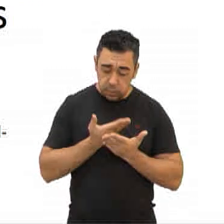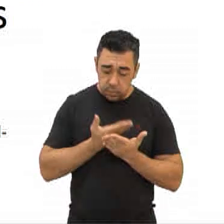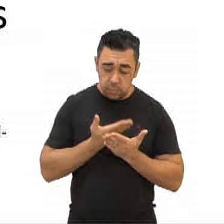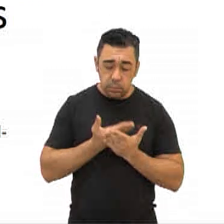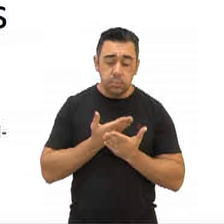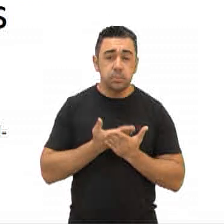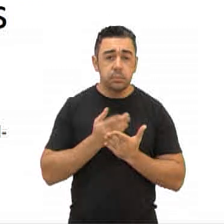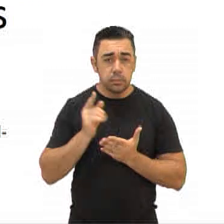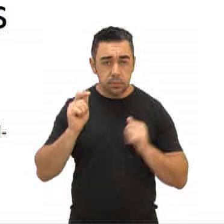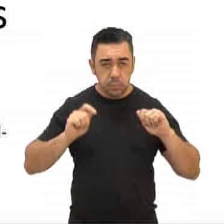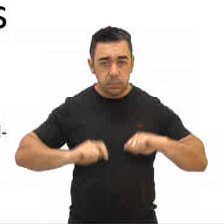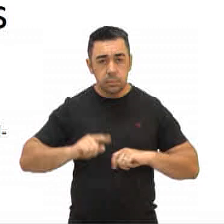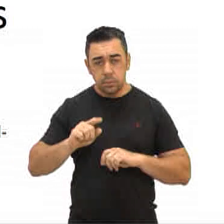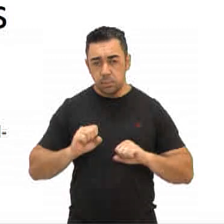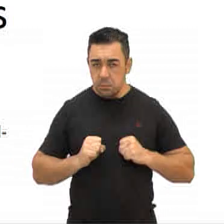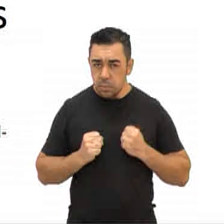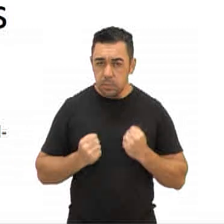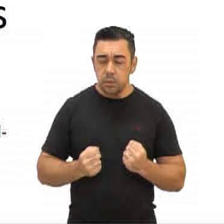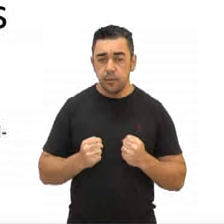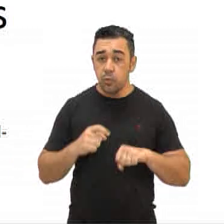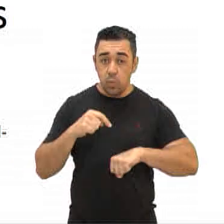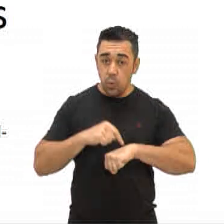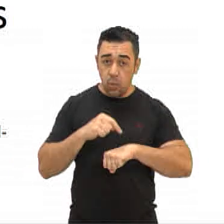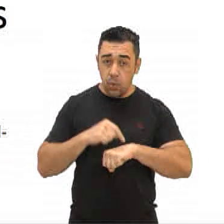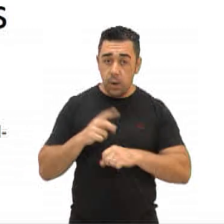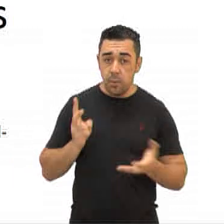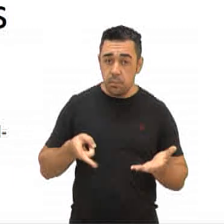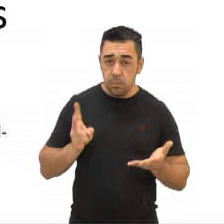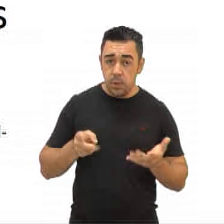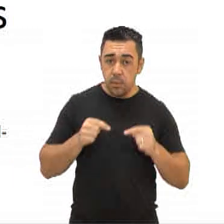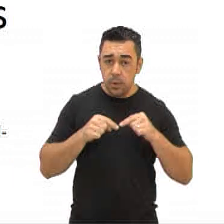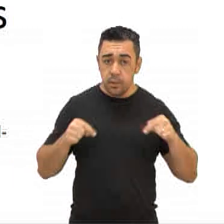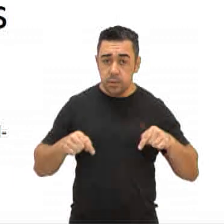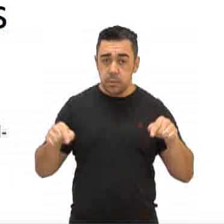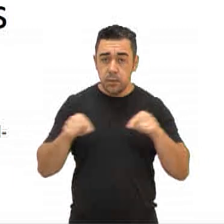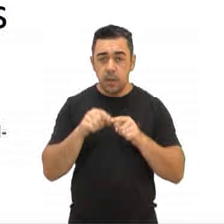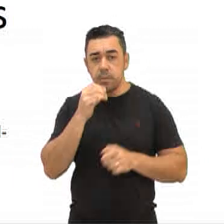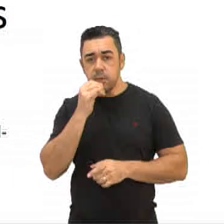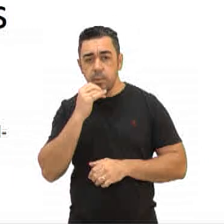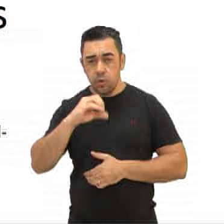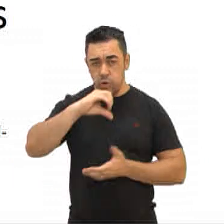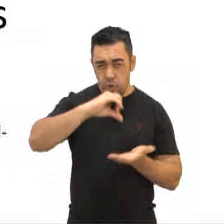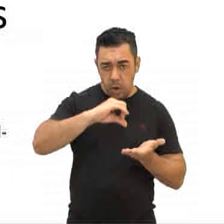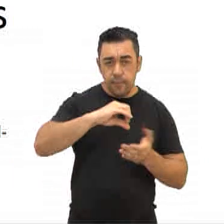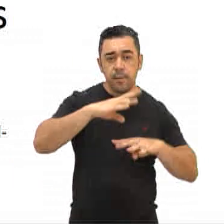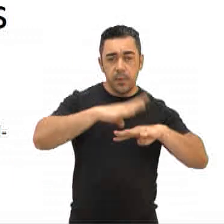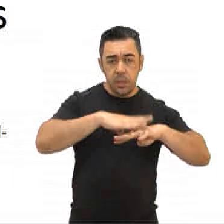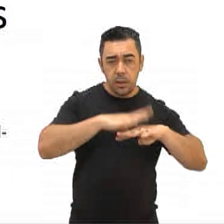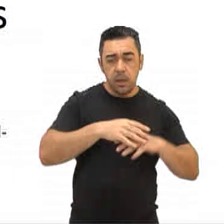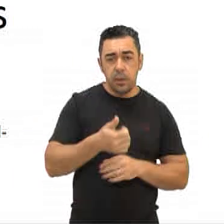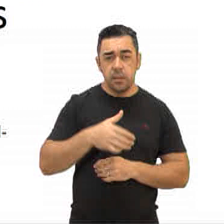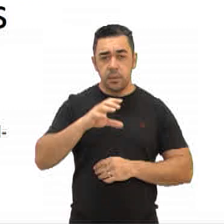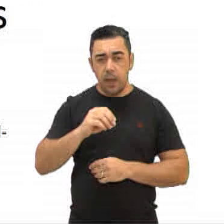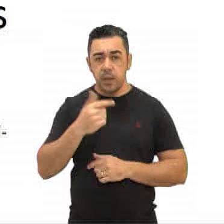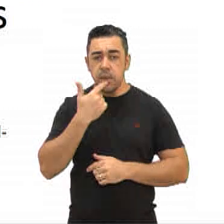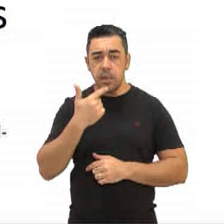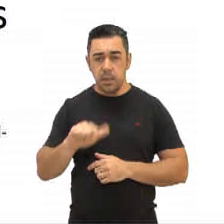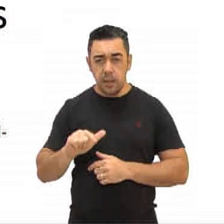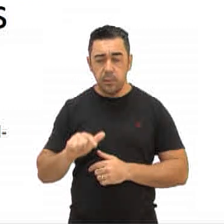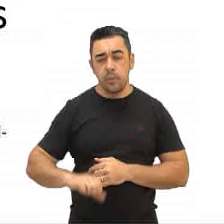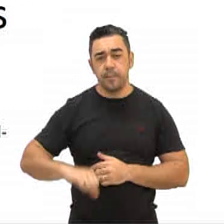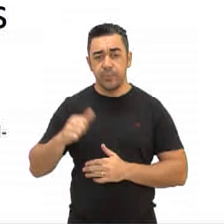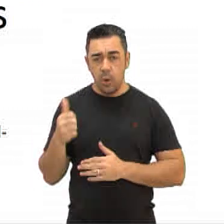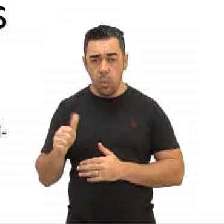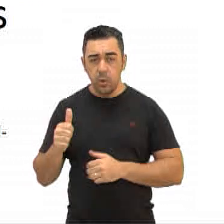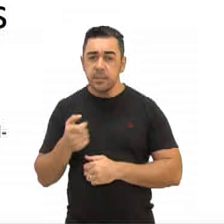lo posible, o mesmo horário de classe. A las 9, matemáticas, a las 10, lengua, a las